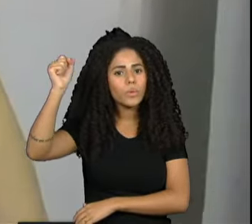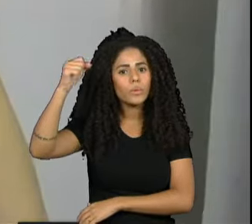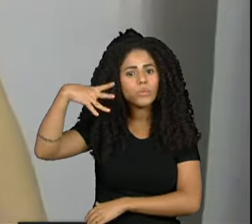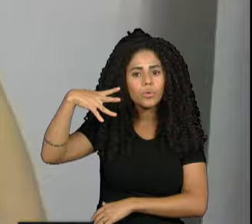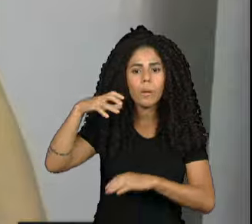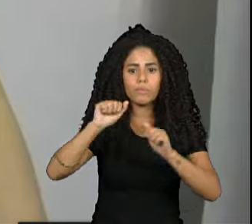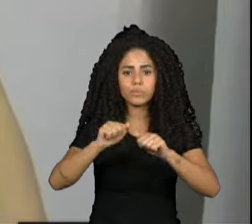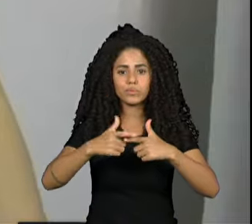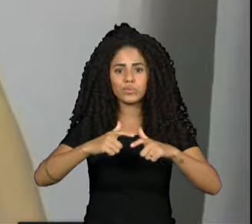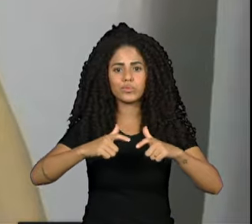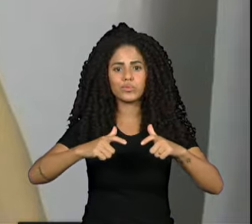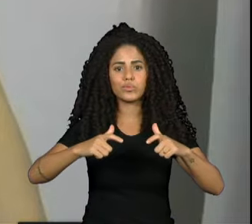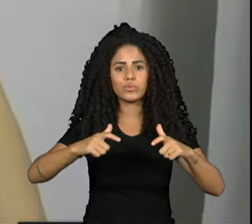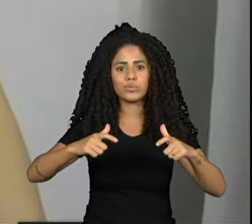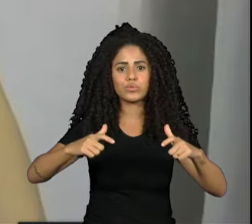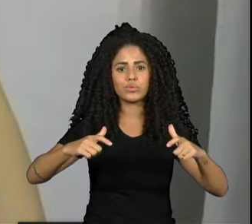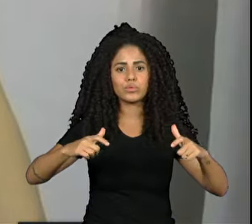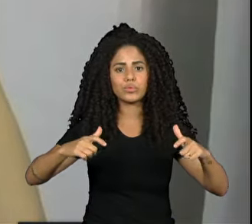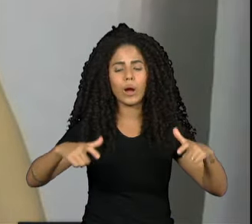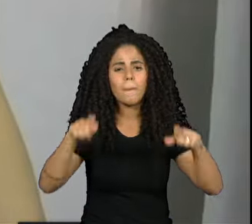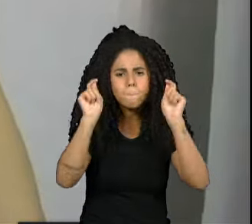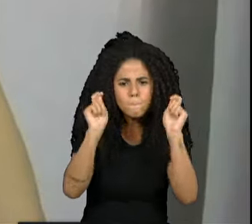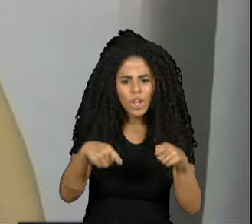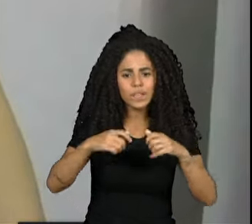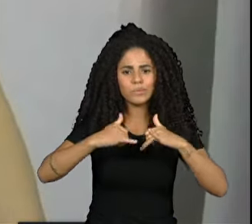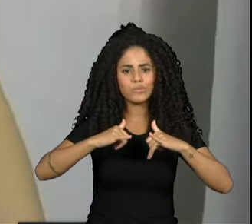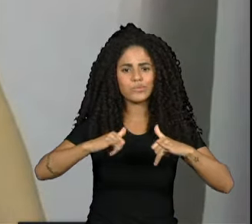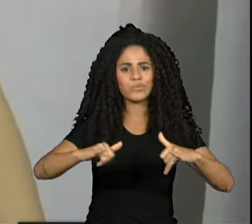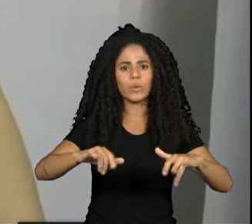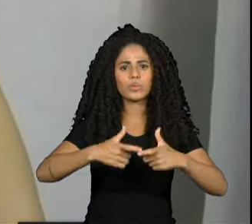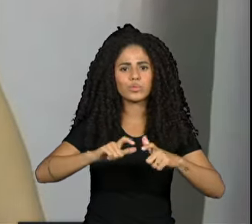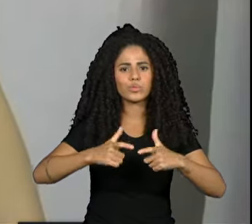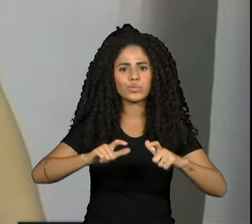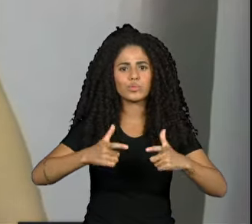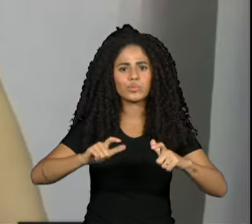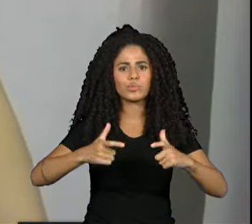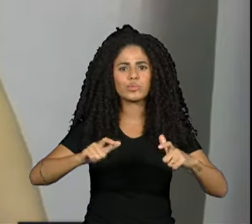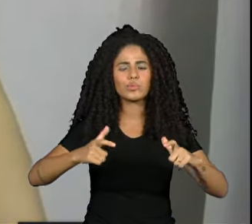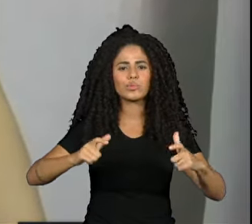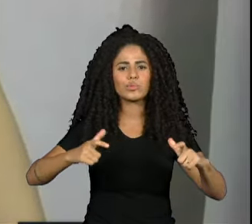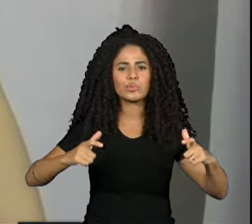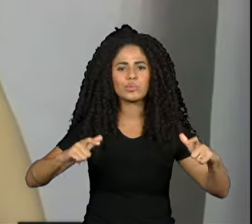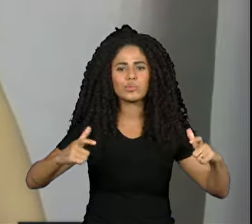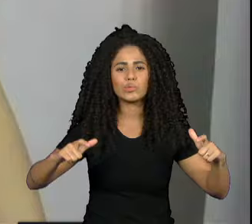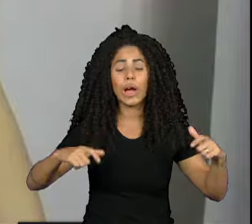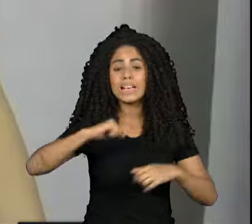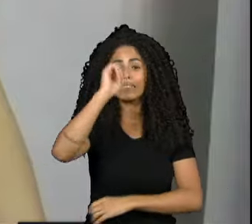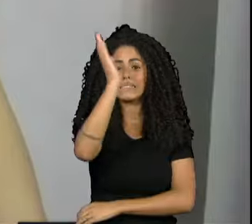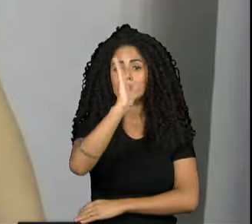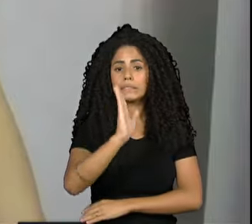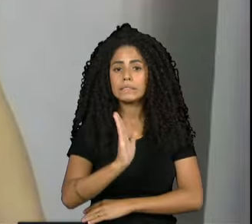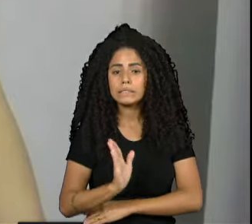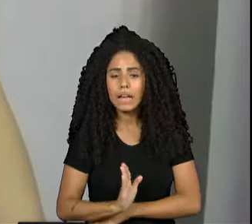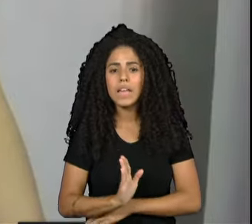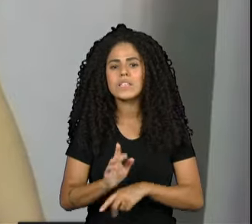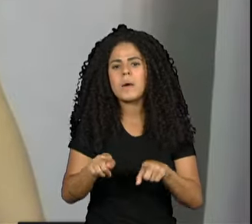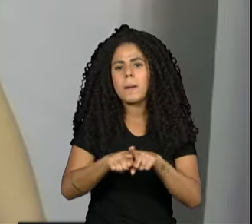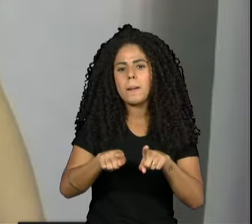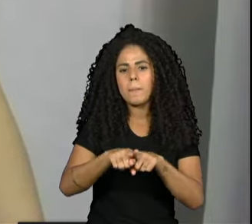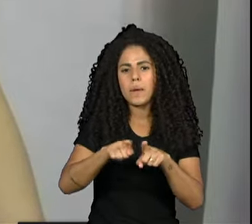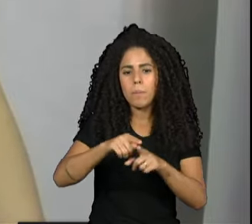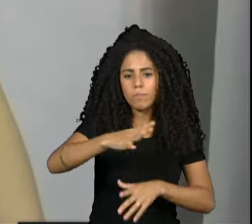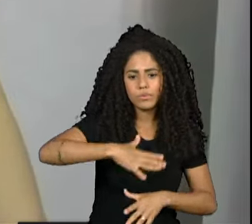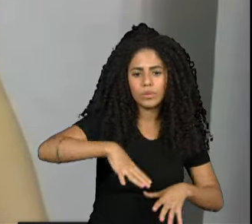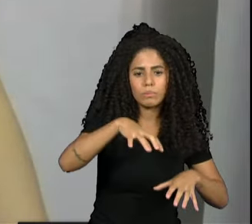rede. Então, onde foi possível levar energia com redes de distribuição, o Brasil conseguiu levar em praticamente todos